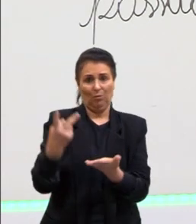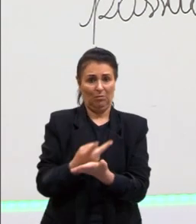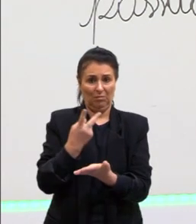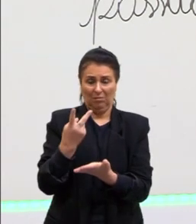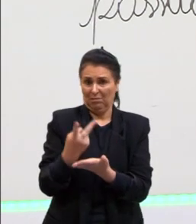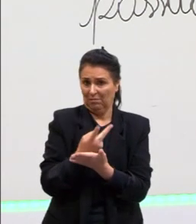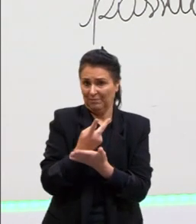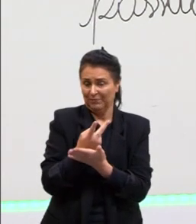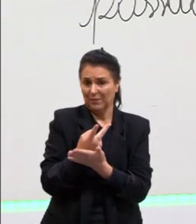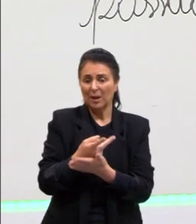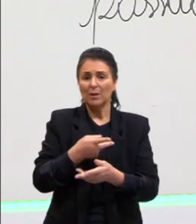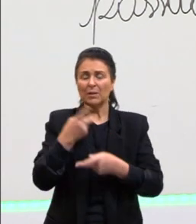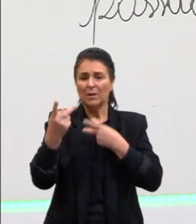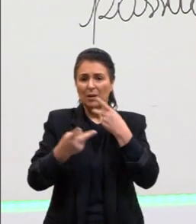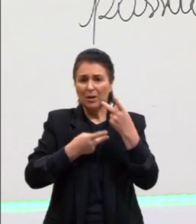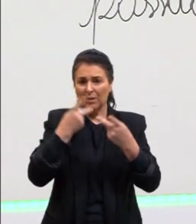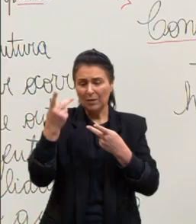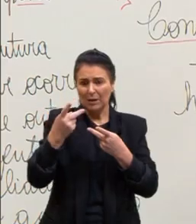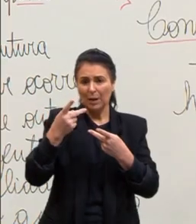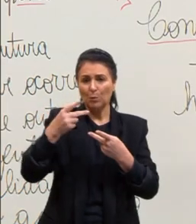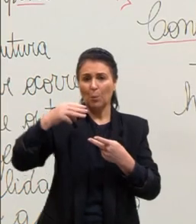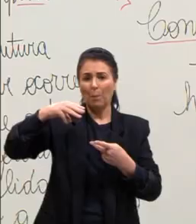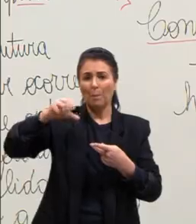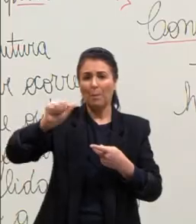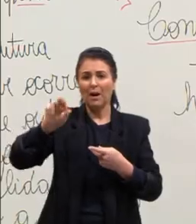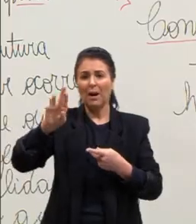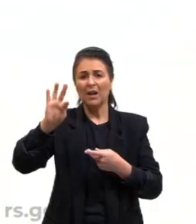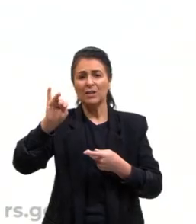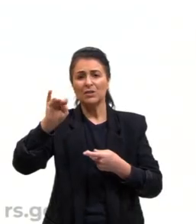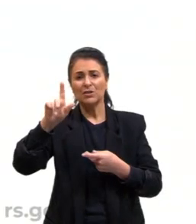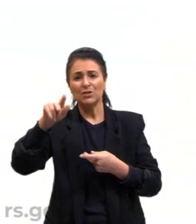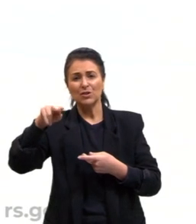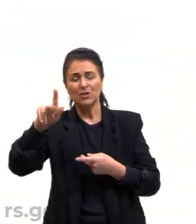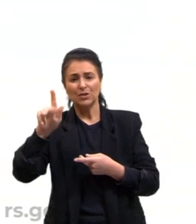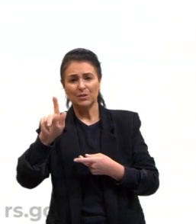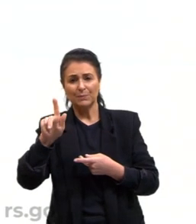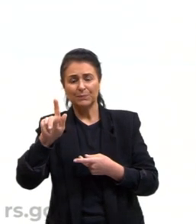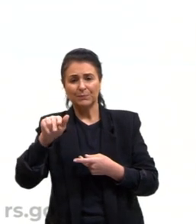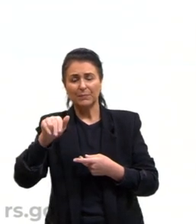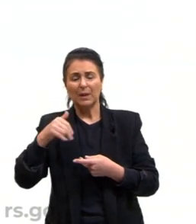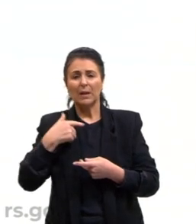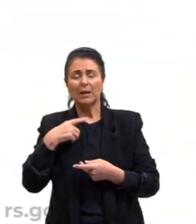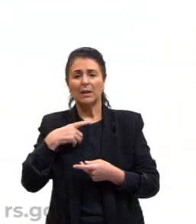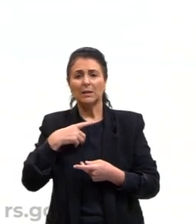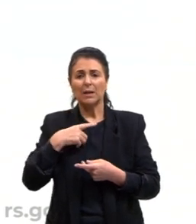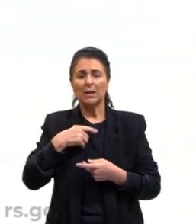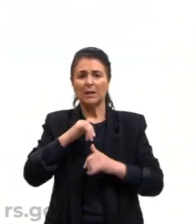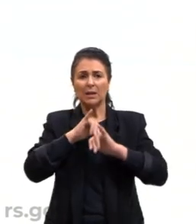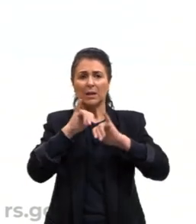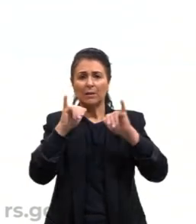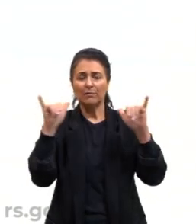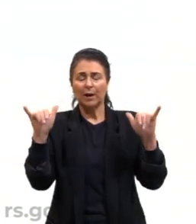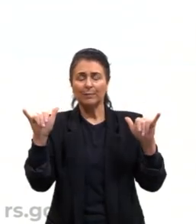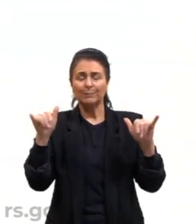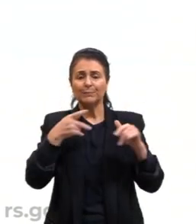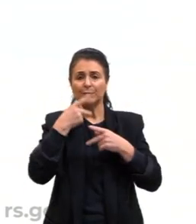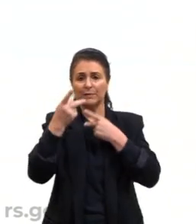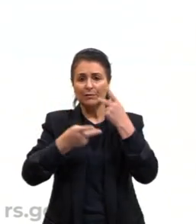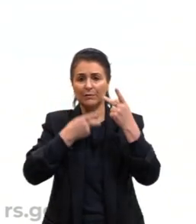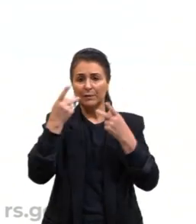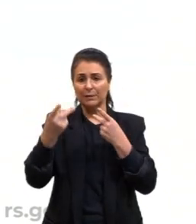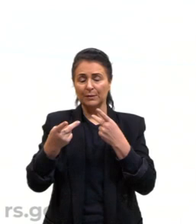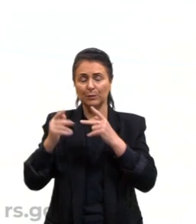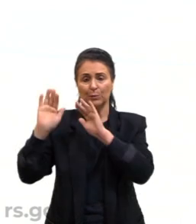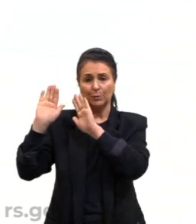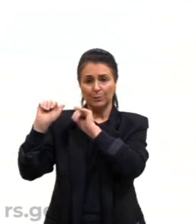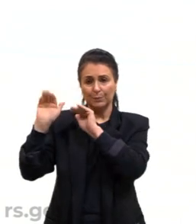exemplo a fala de Martin Luther King se aildo a una sola Persona peneira Esperança se ajudam uma